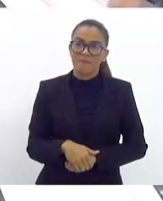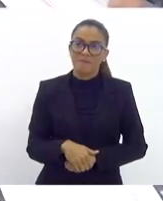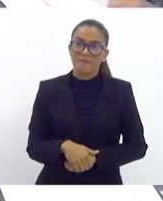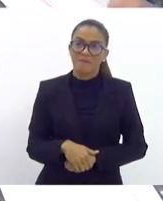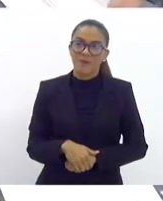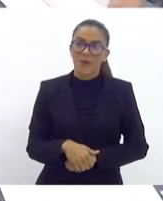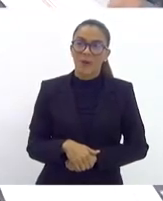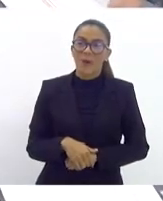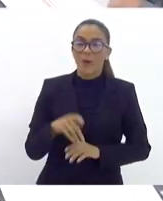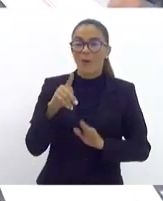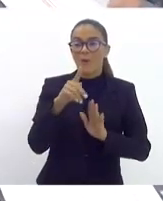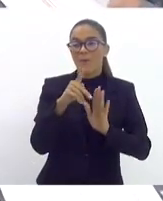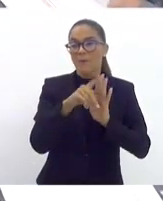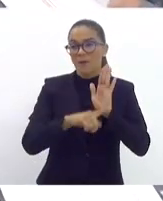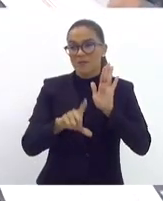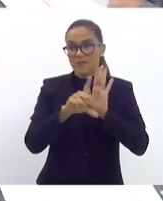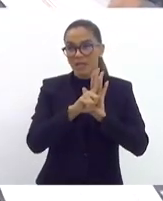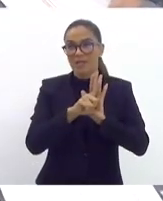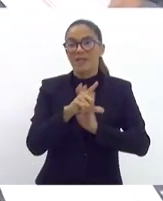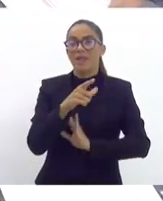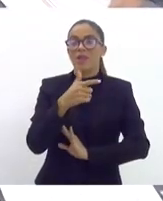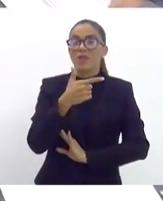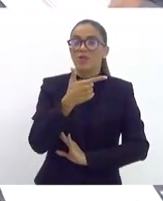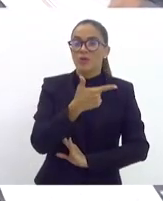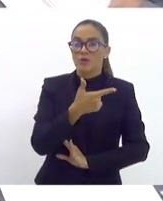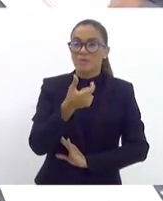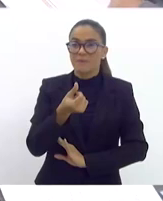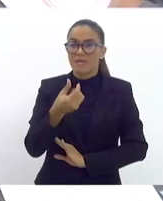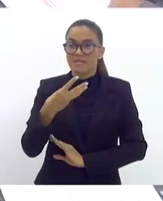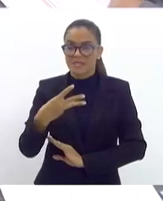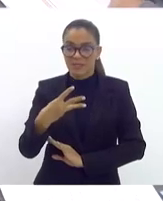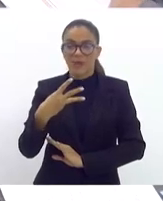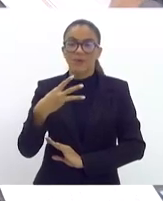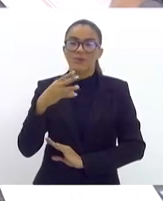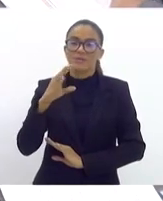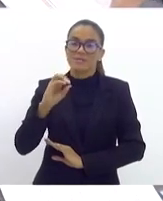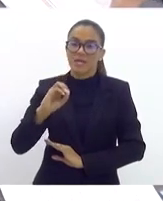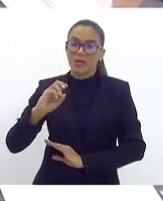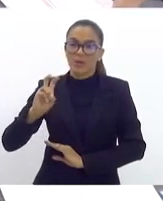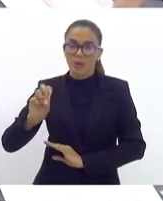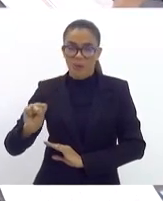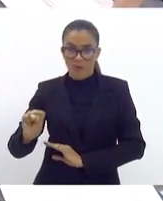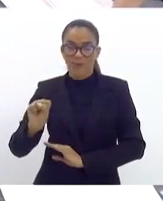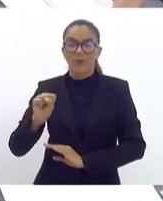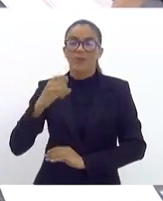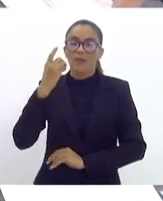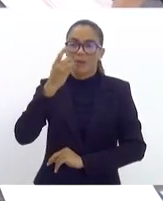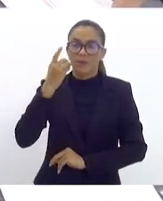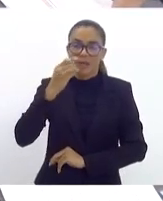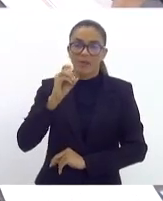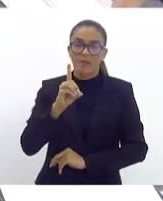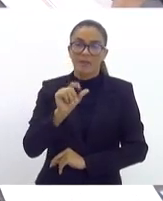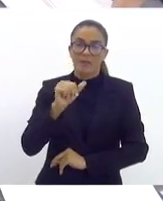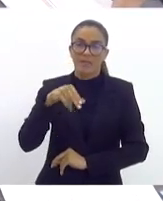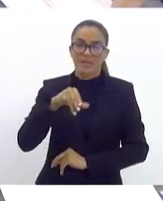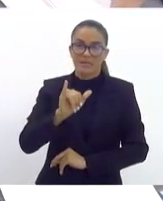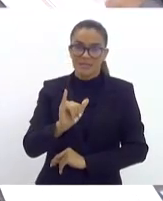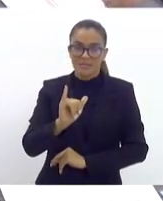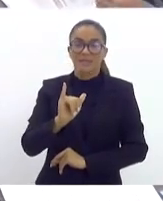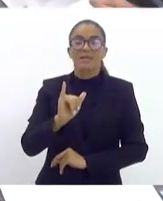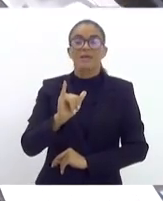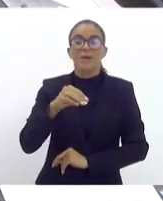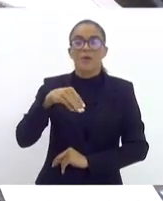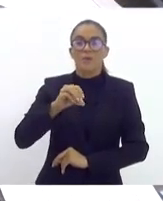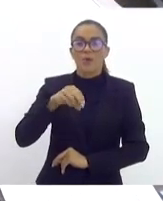projeto 2 da pauta é o PL 65 08 de 2022 de autoria da deputada Dani Monteiro que